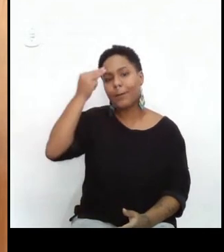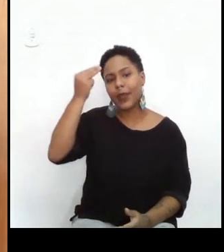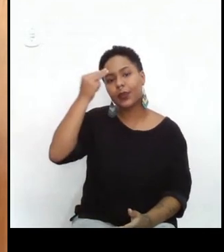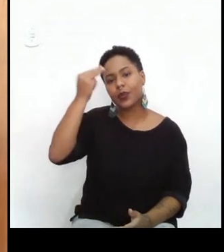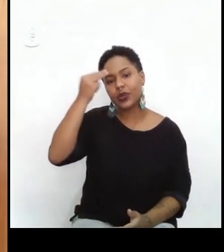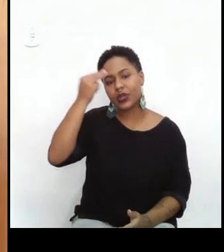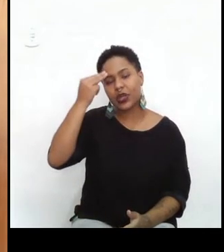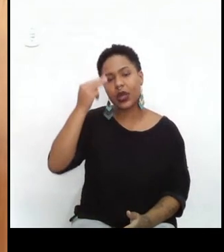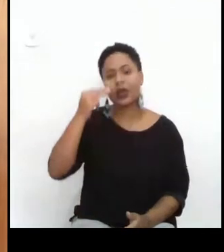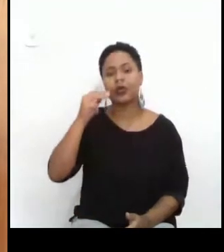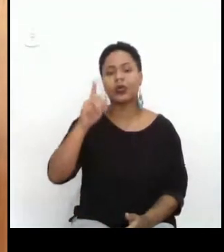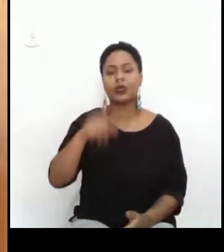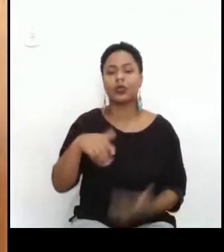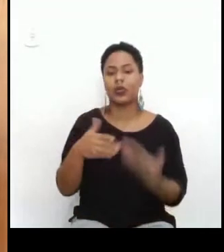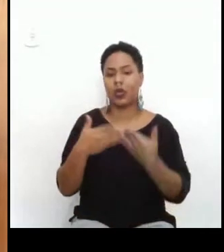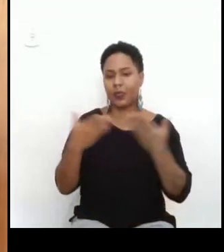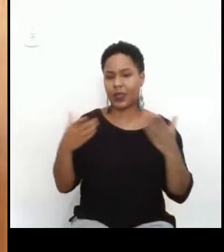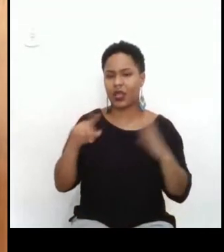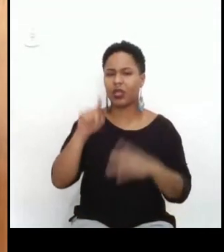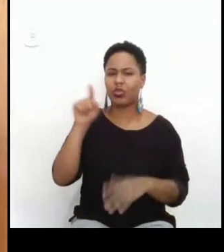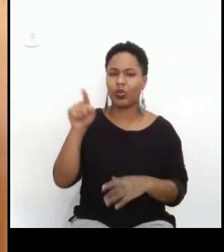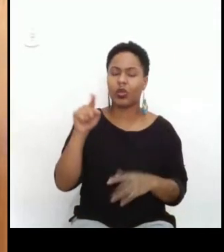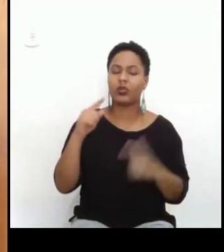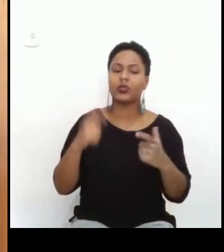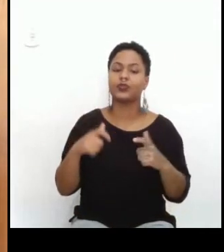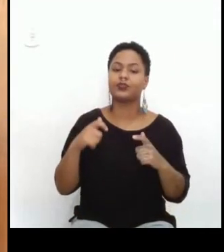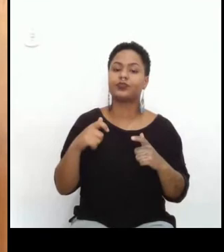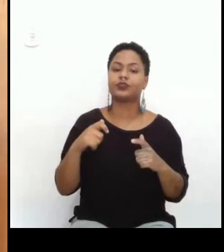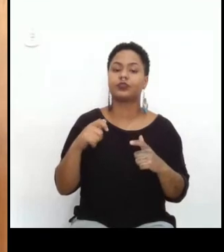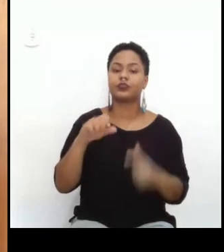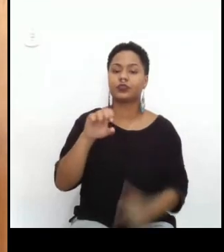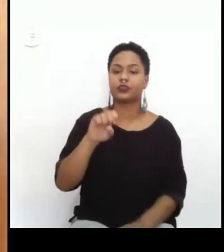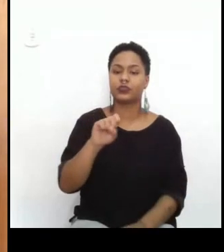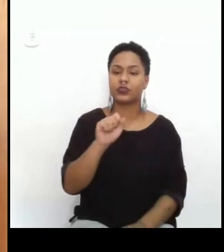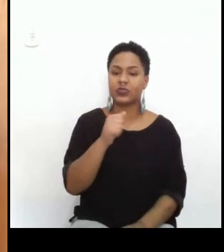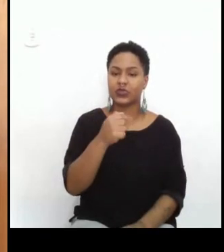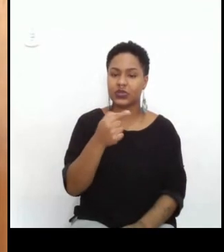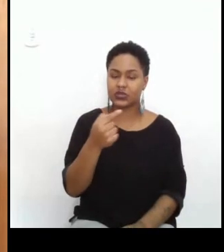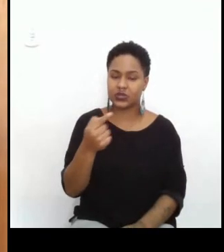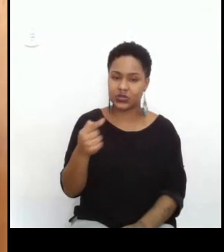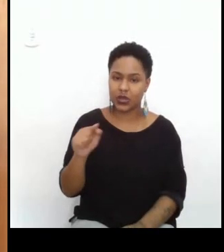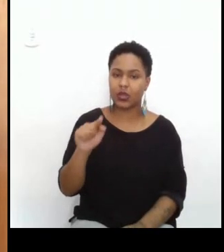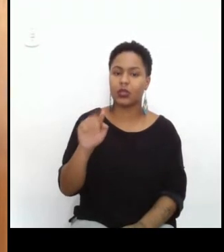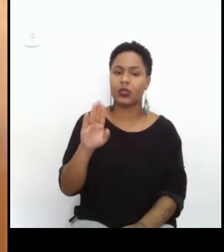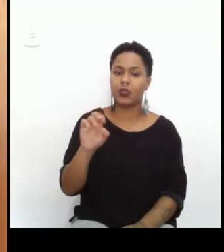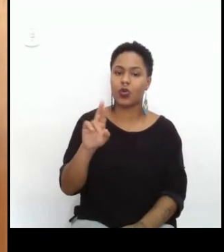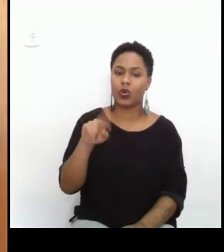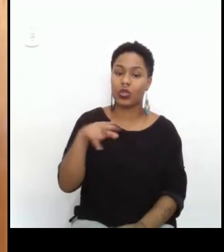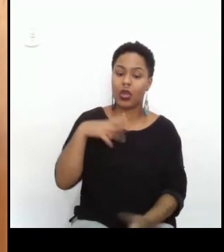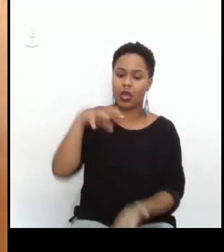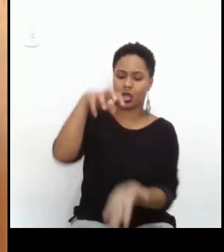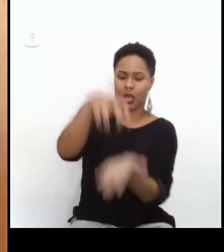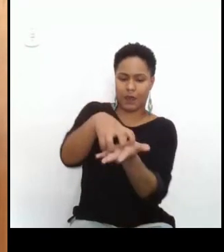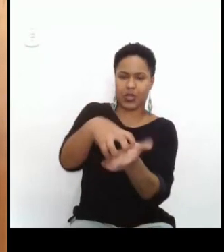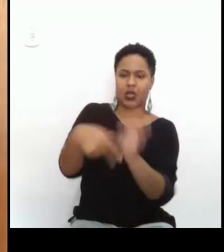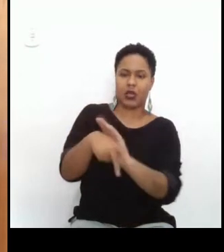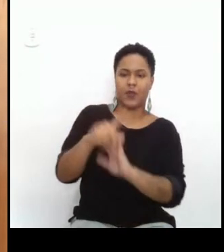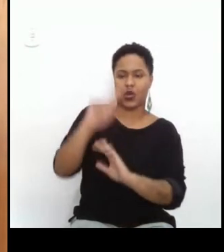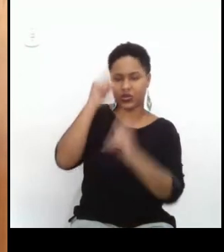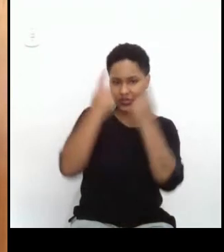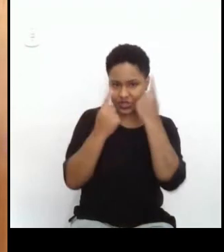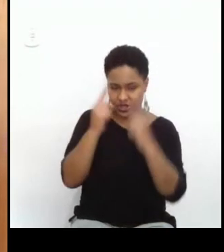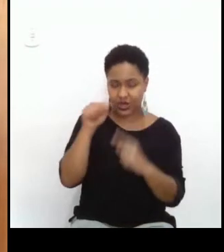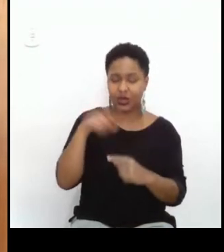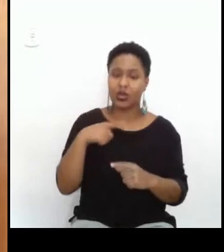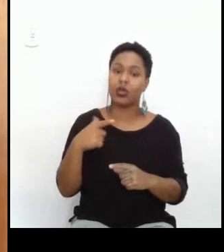igual o parque essa hambúrguer em pleno centro de Santiago e que assim ou o significado do nome da água